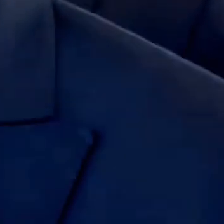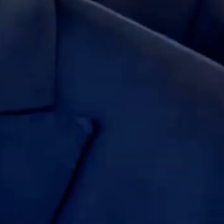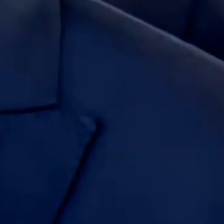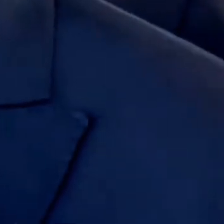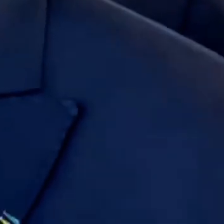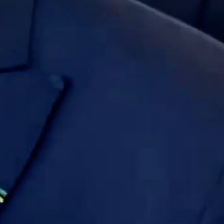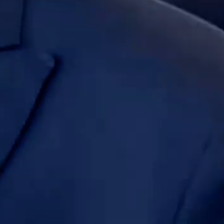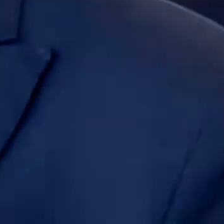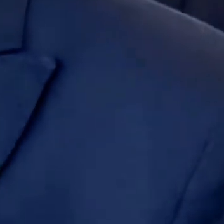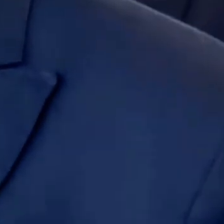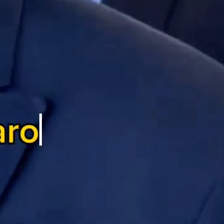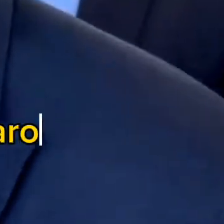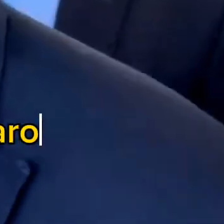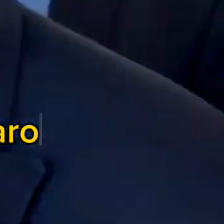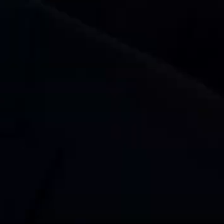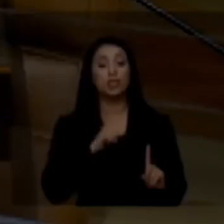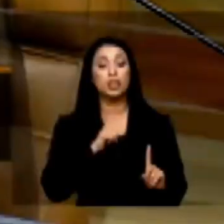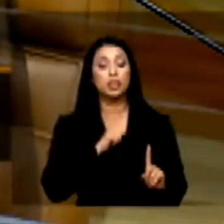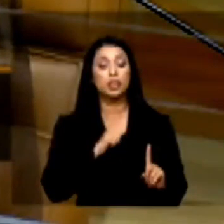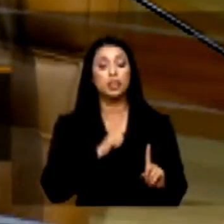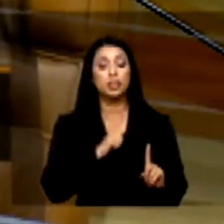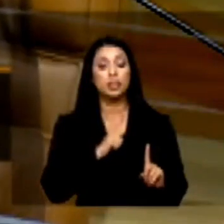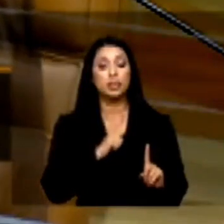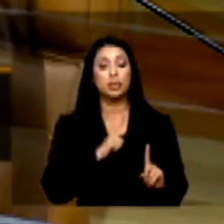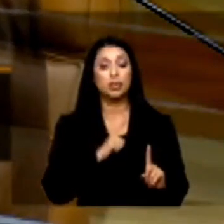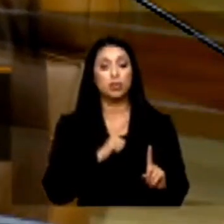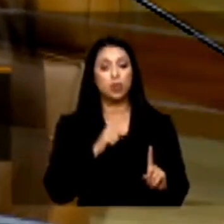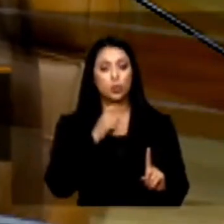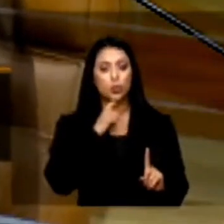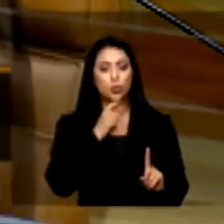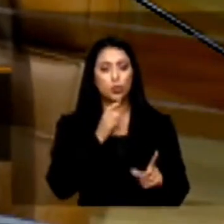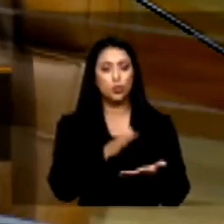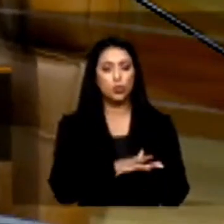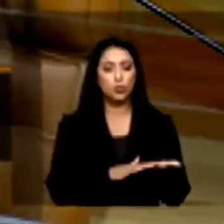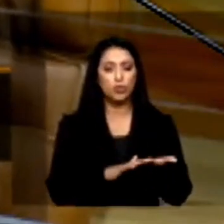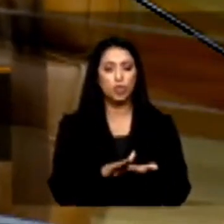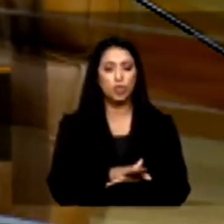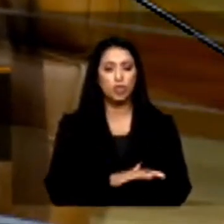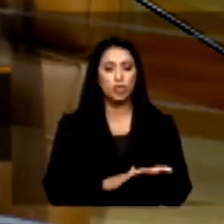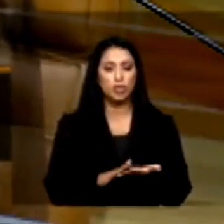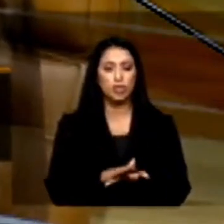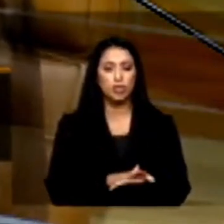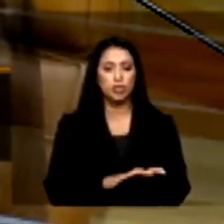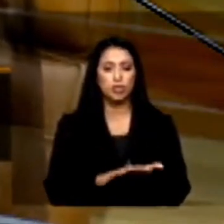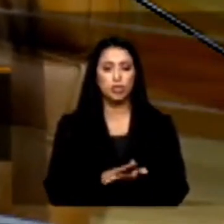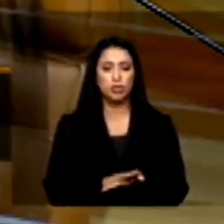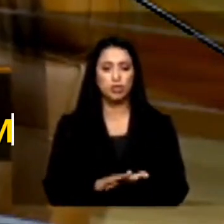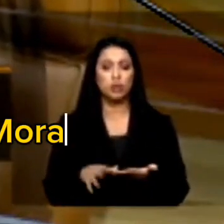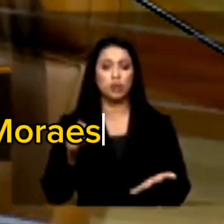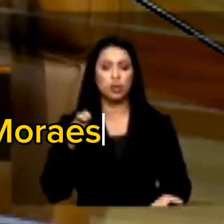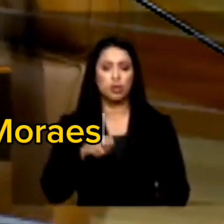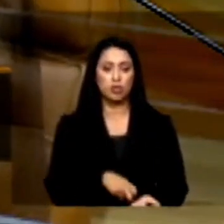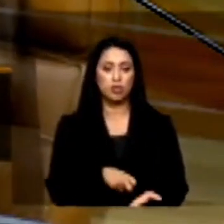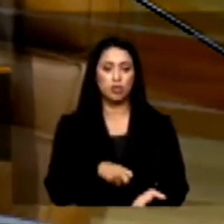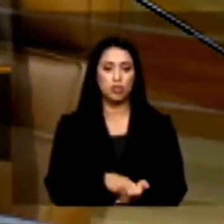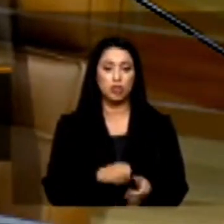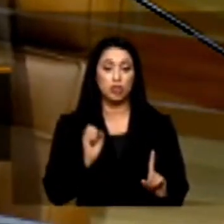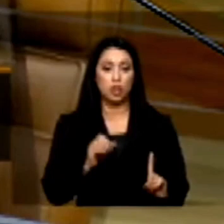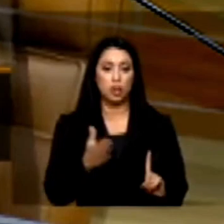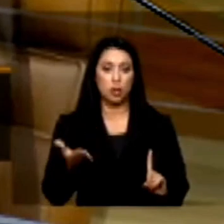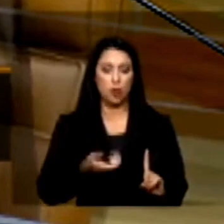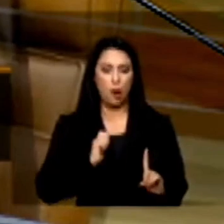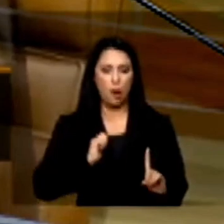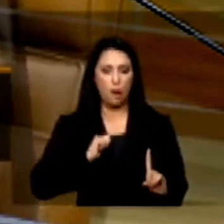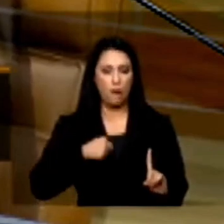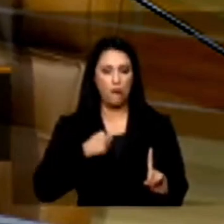presentes oficiais recebidos por Bolsonaro. Os mandados dessa operação da PF foram autorizados pelo ministro Alexandre de Moraes em